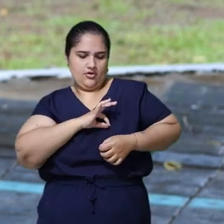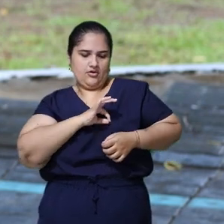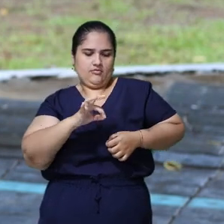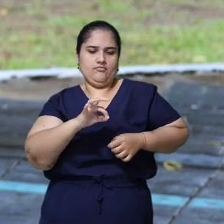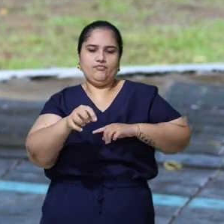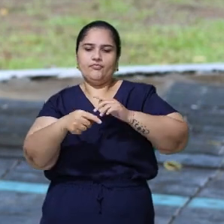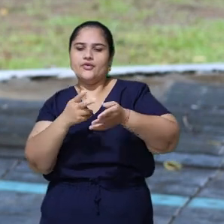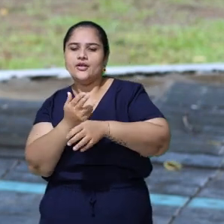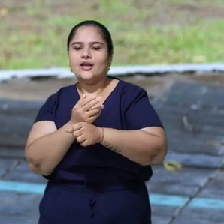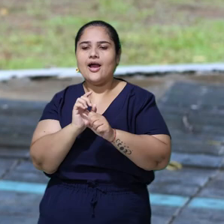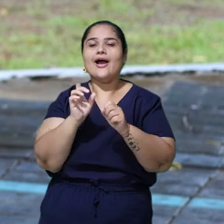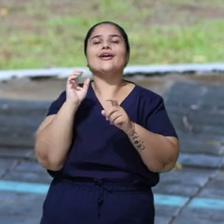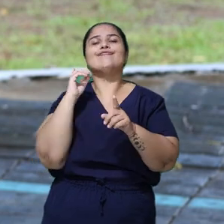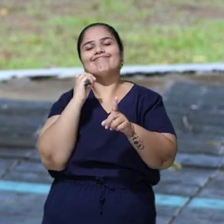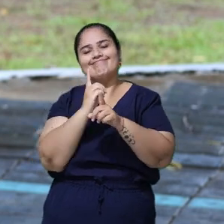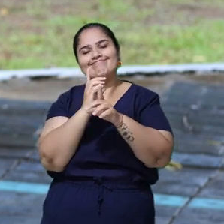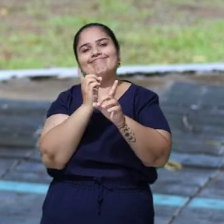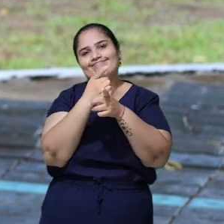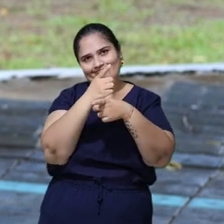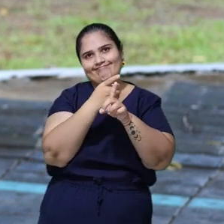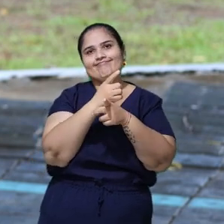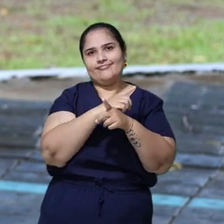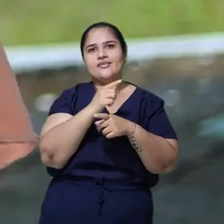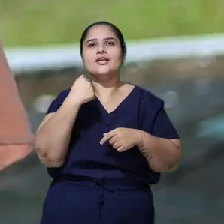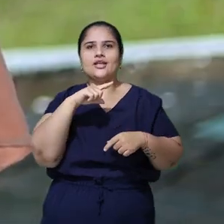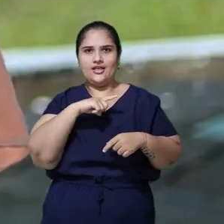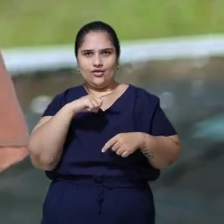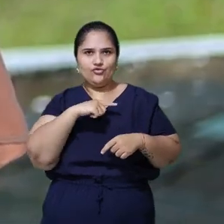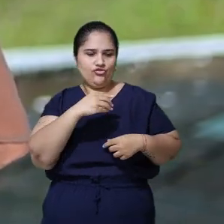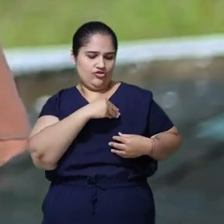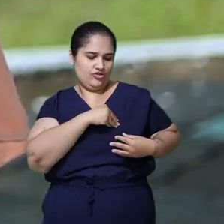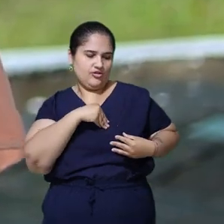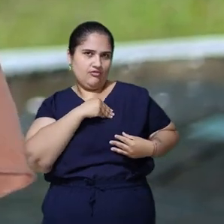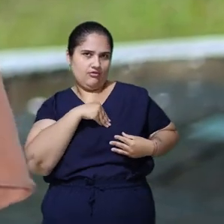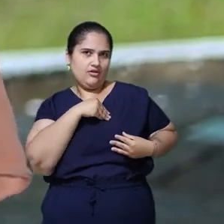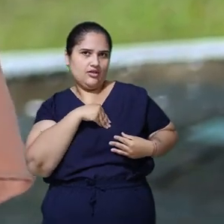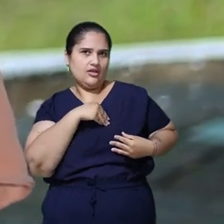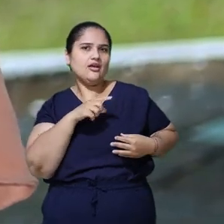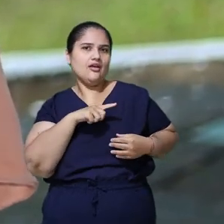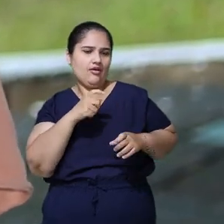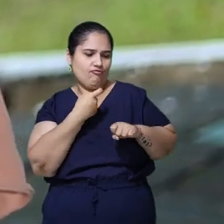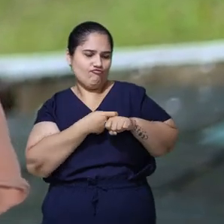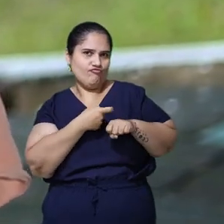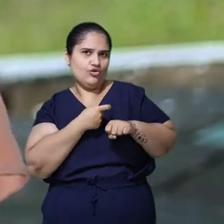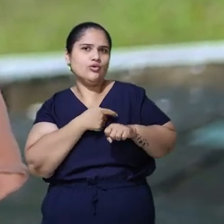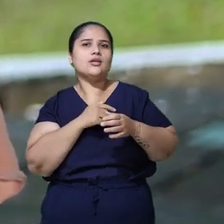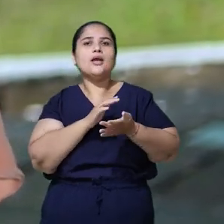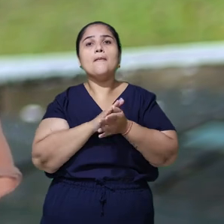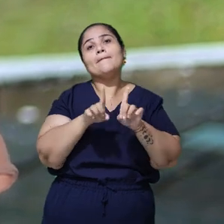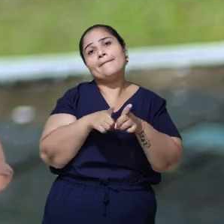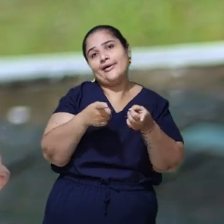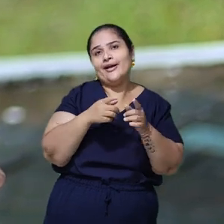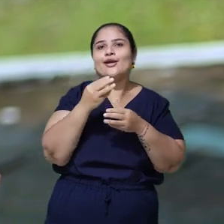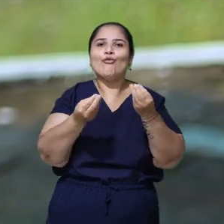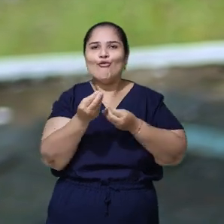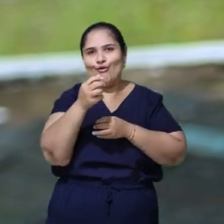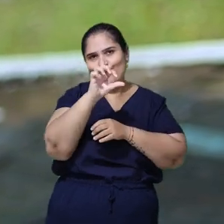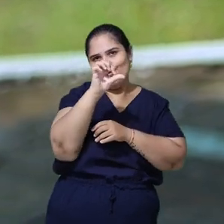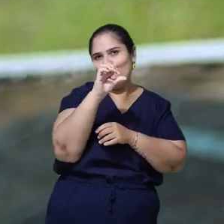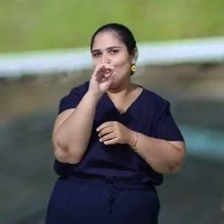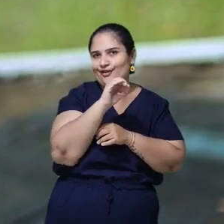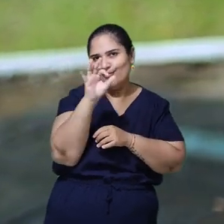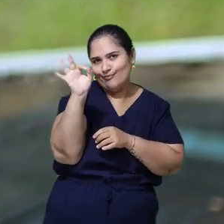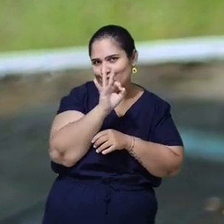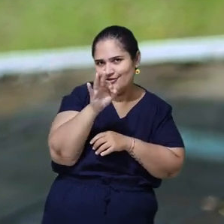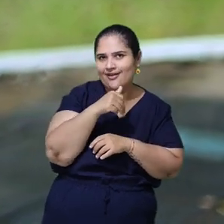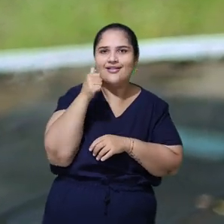era aquela coisa durinha na minha mama, só que eu acredito que, como 90% das mulheres do mundo, a gente